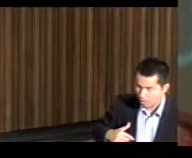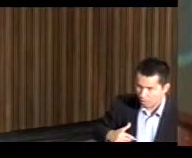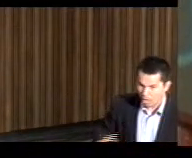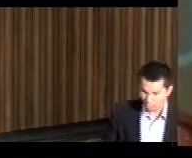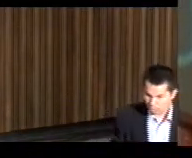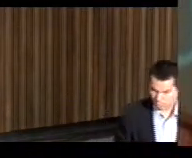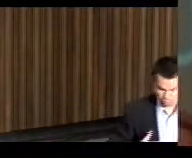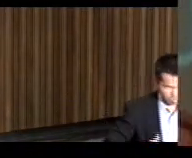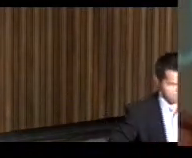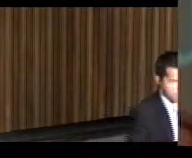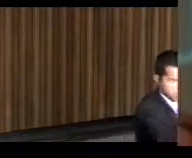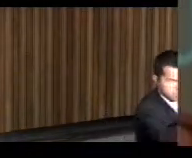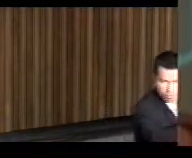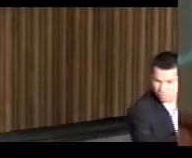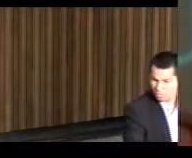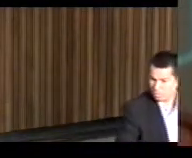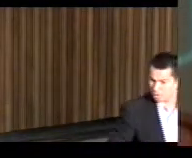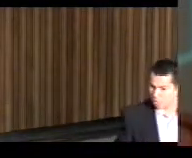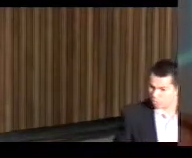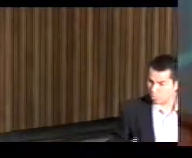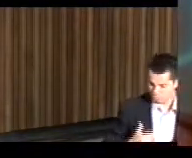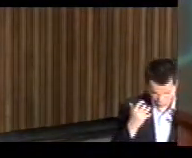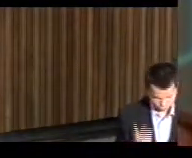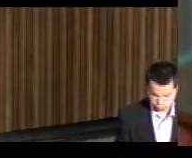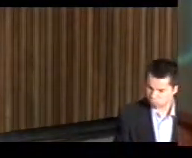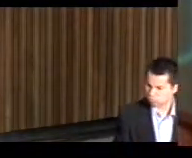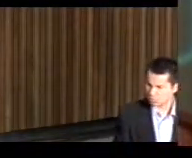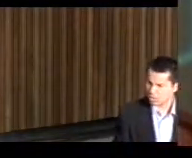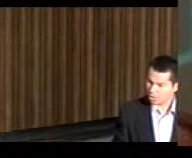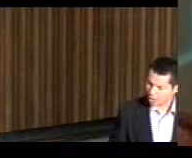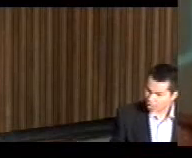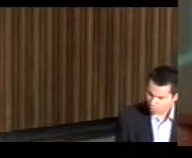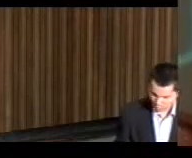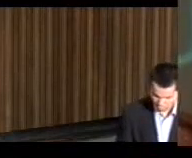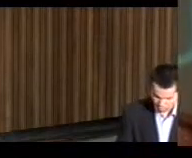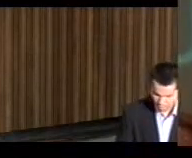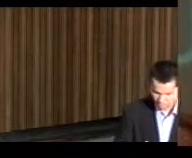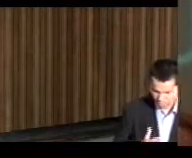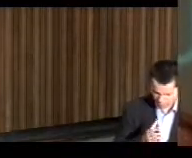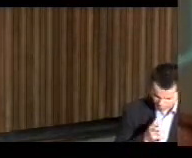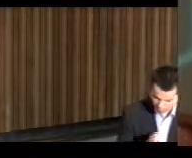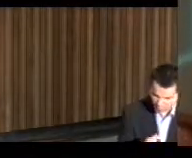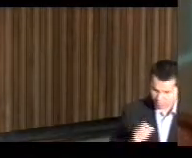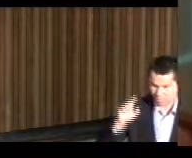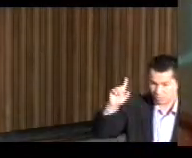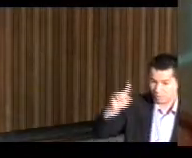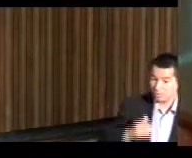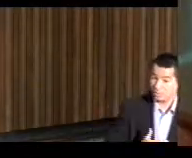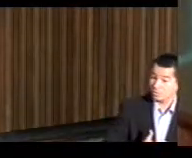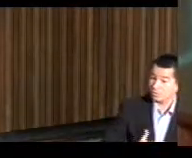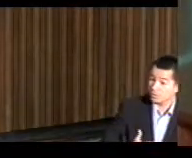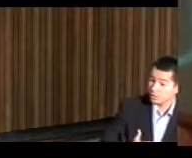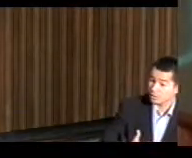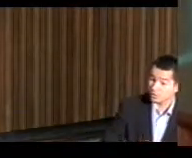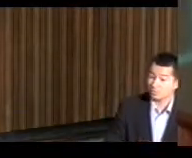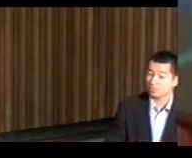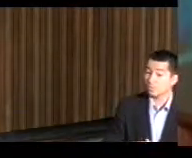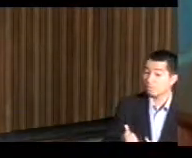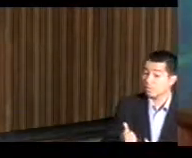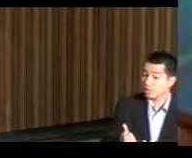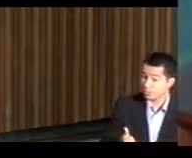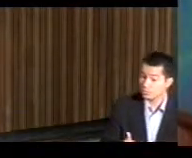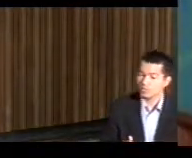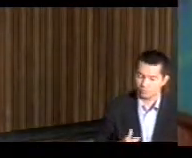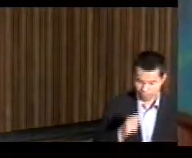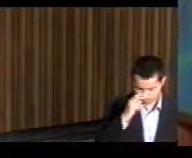seguinte, ele diz: é agora. E ele começa com ele, depois com os seus filhos, com o